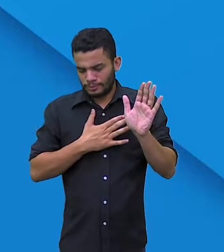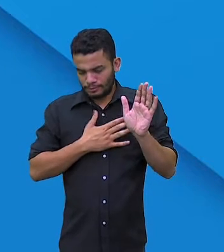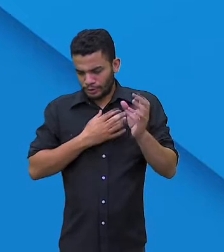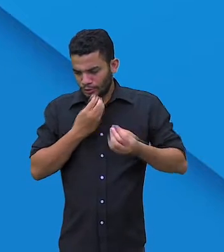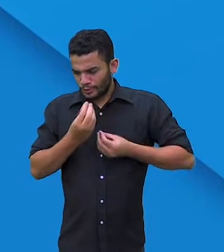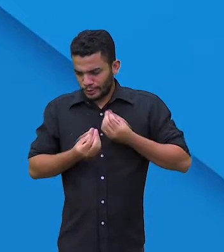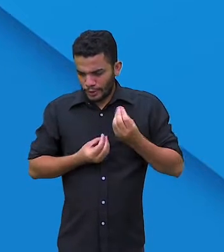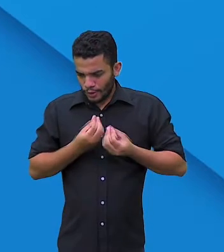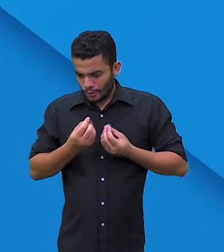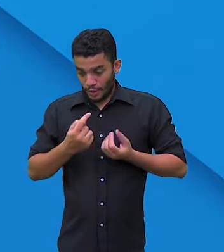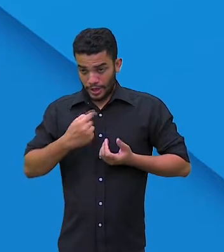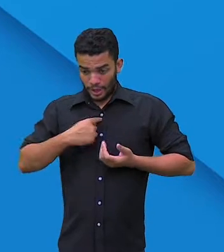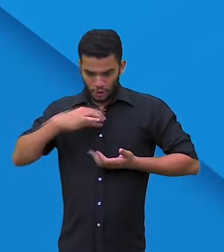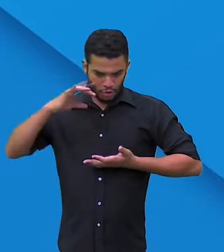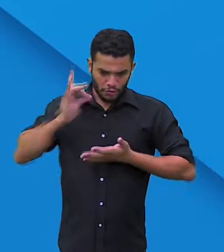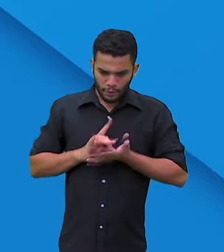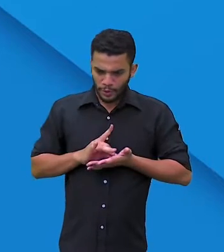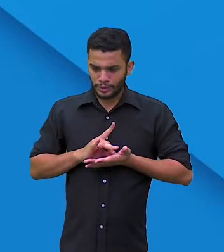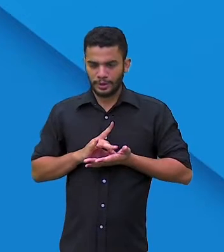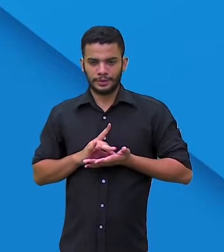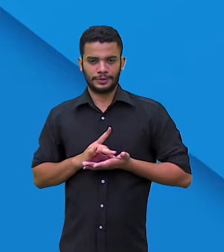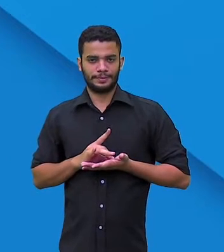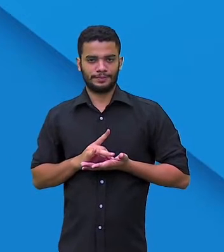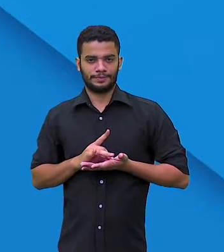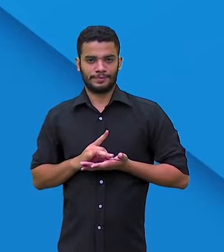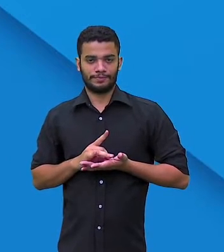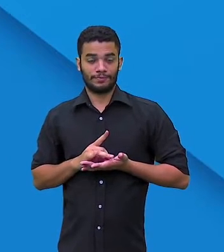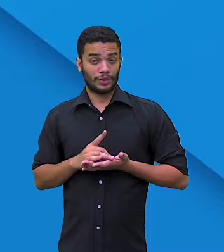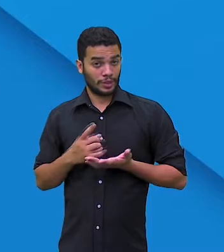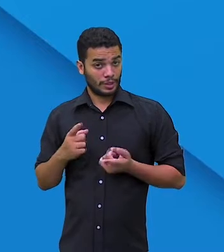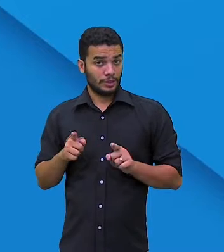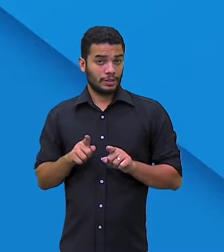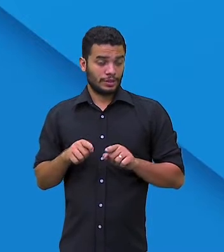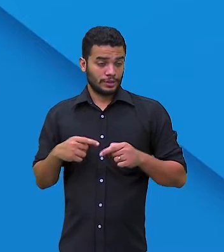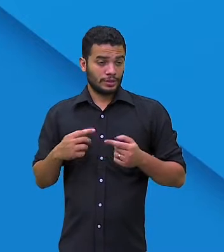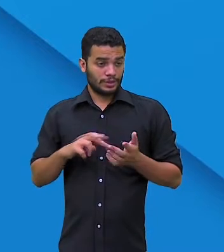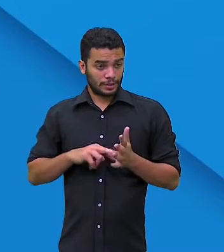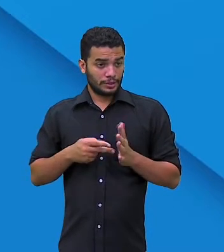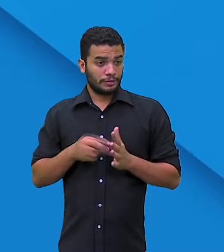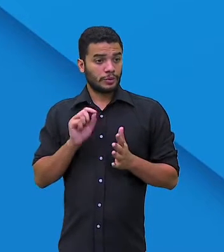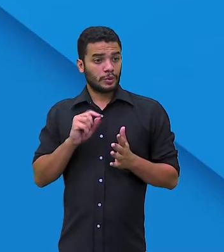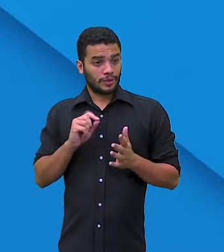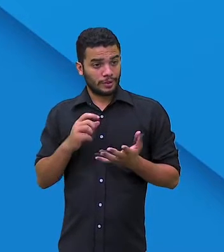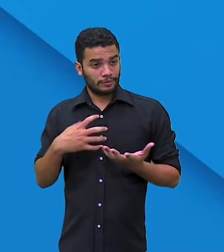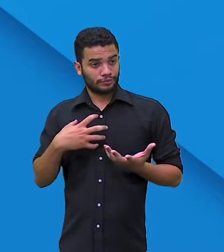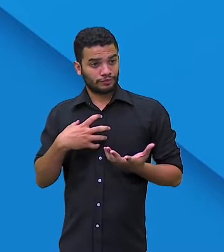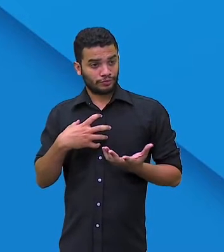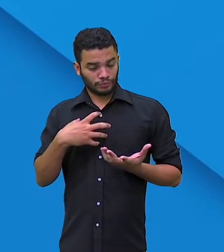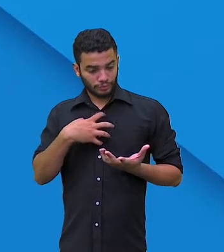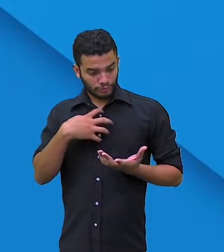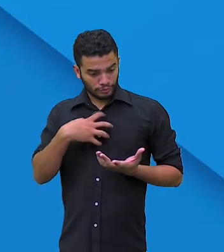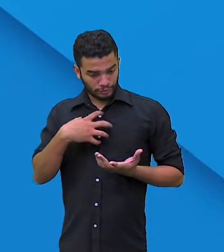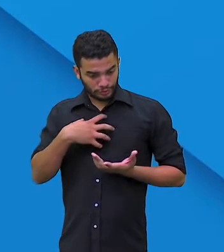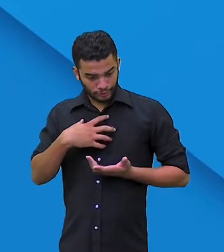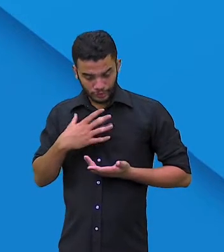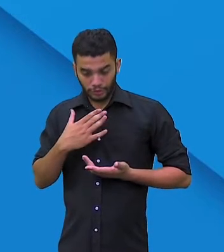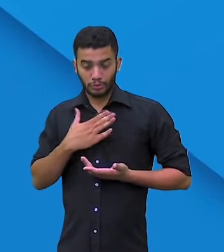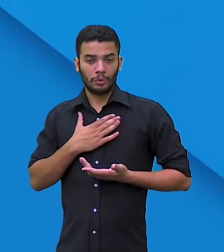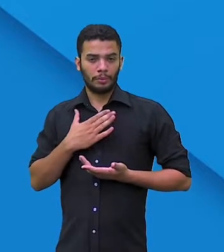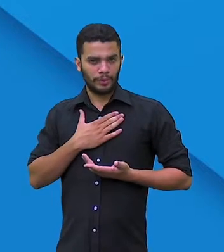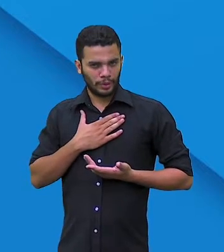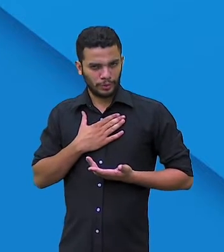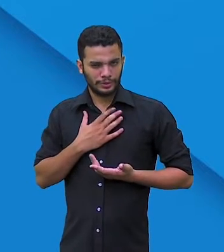seu texto. Então você tem que você tem que chamar o leitor para ele passar a pensar como você também,